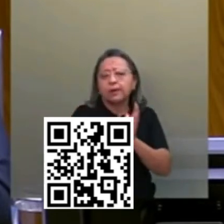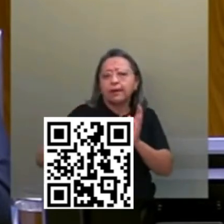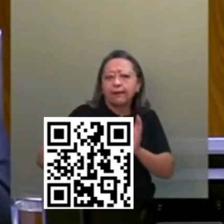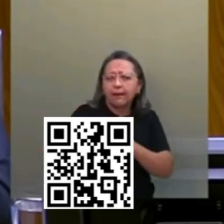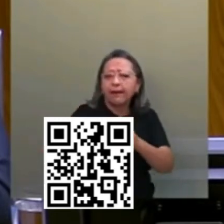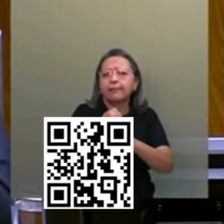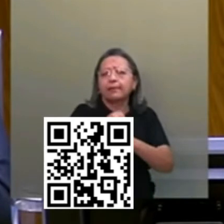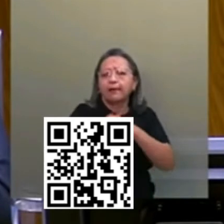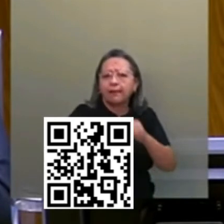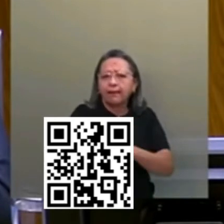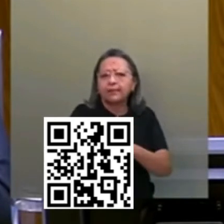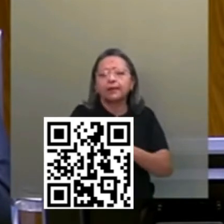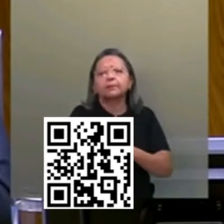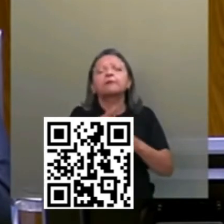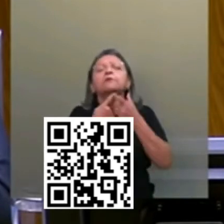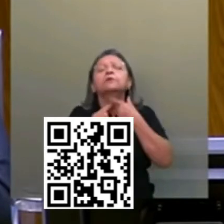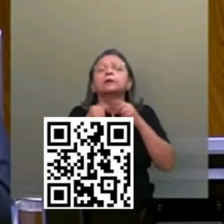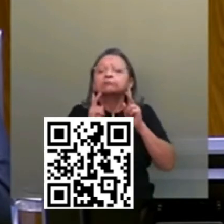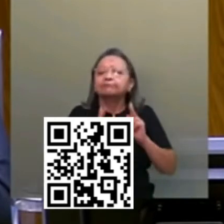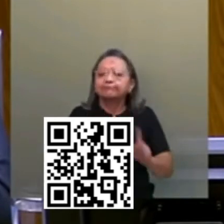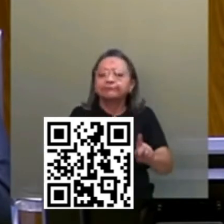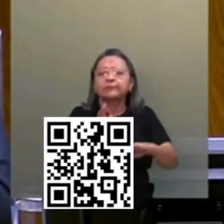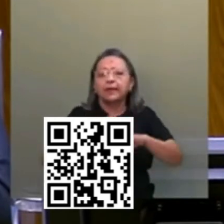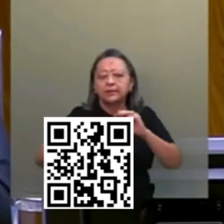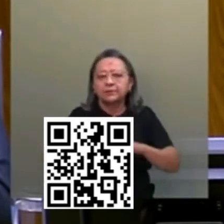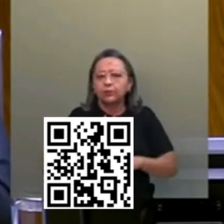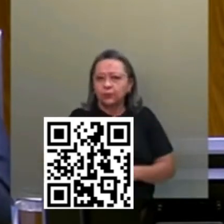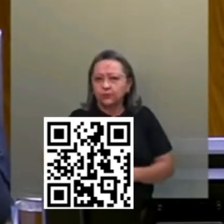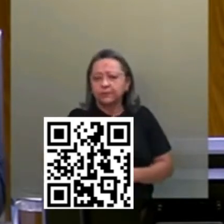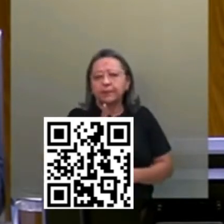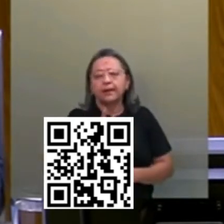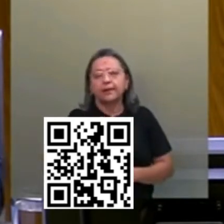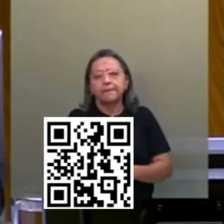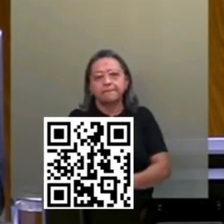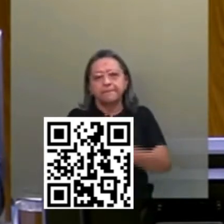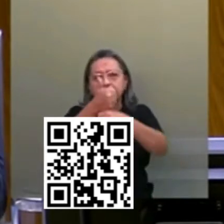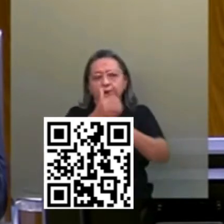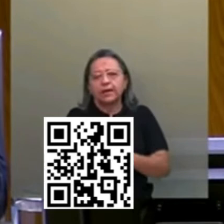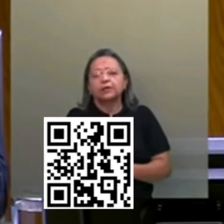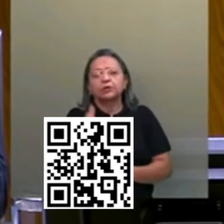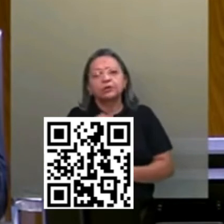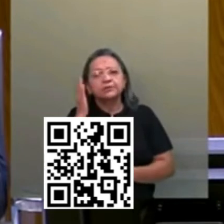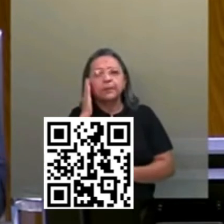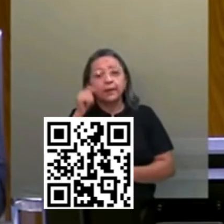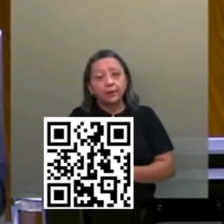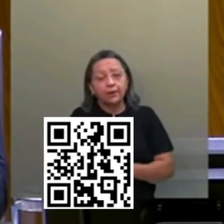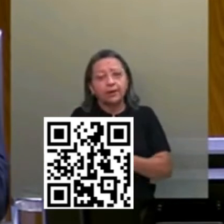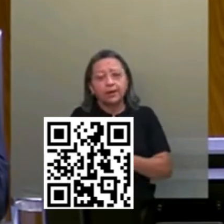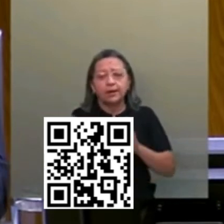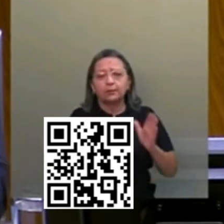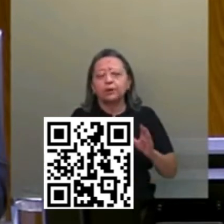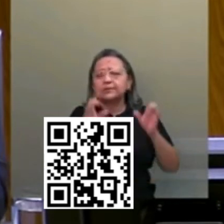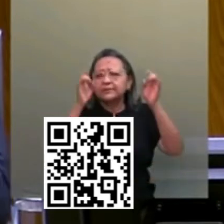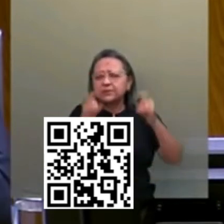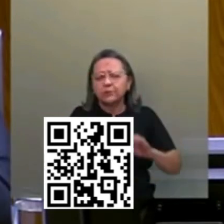ano legislativo, a vontade permanente e a ação constante para aprimorá-la. Sabemos que esse ano é um ano